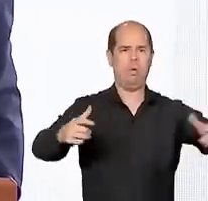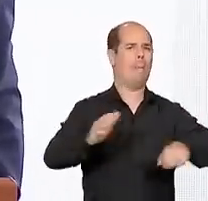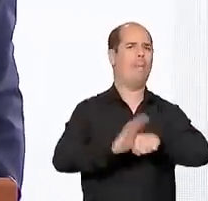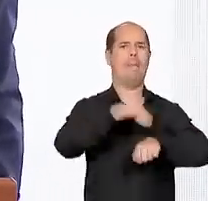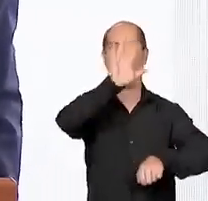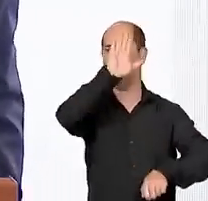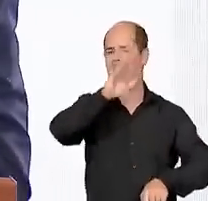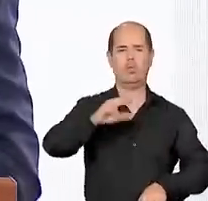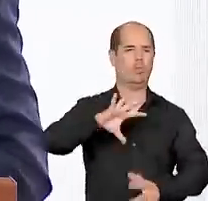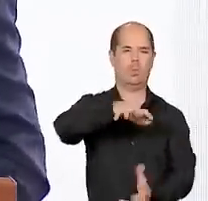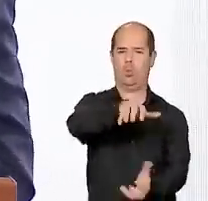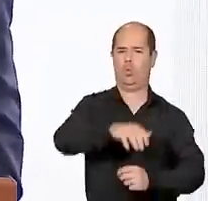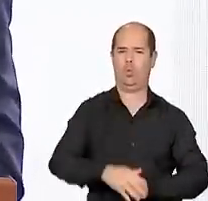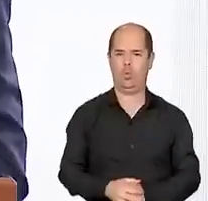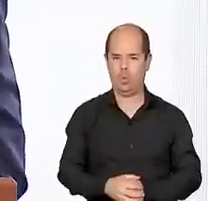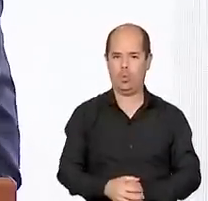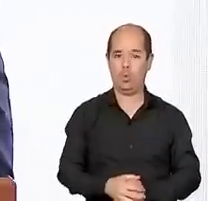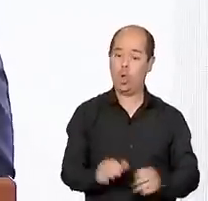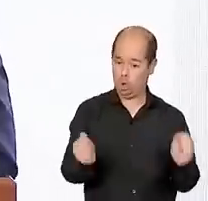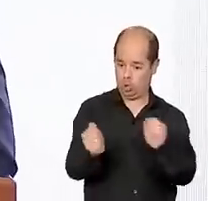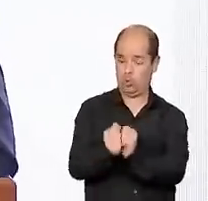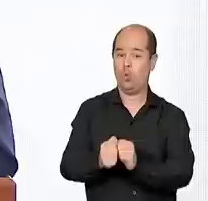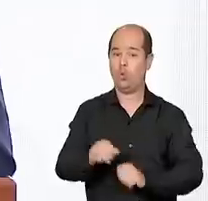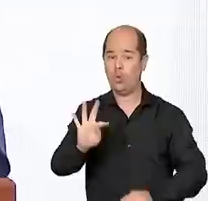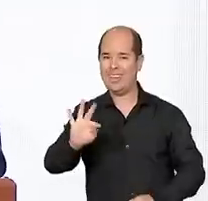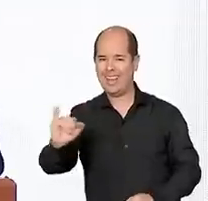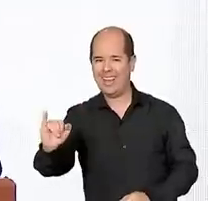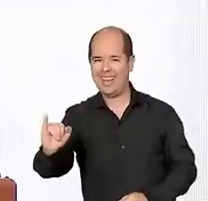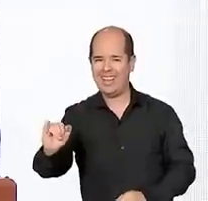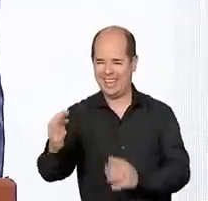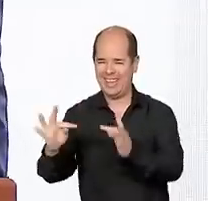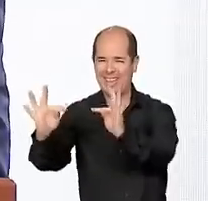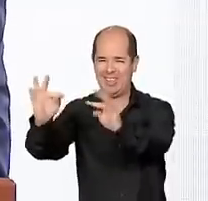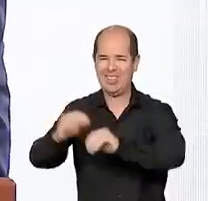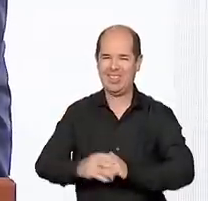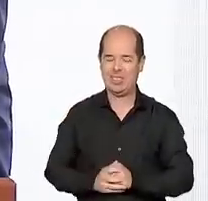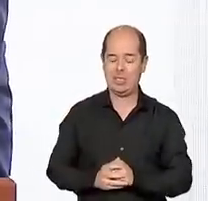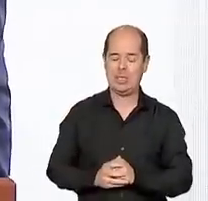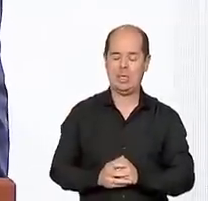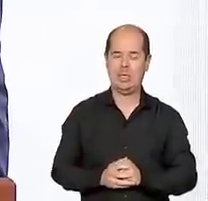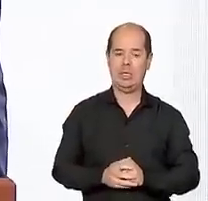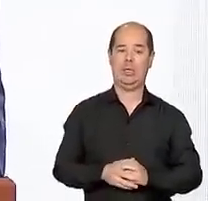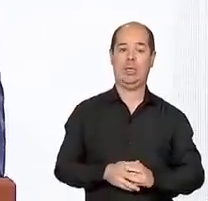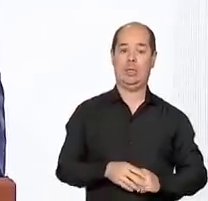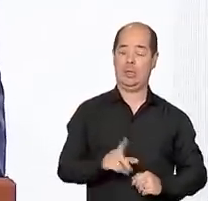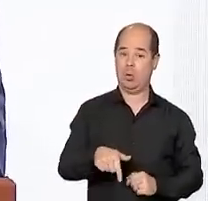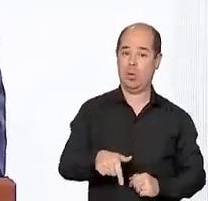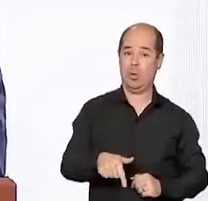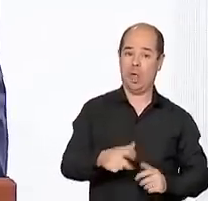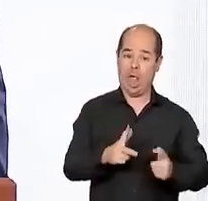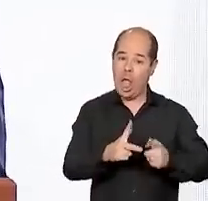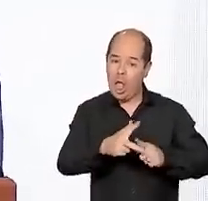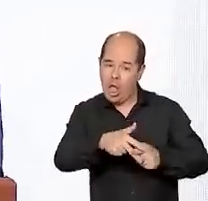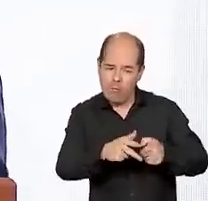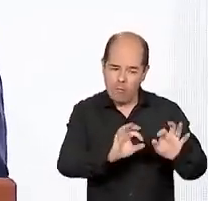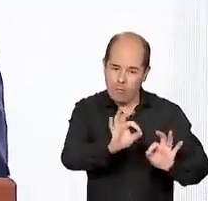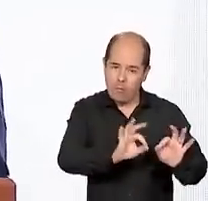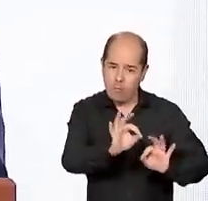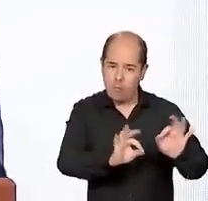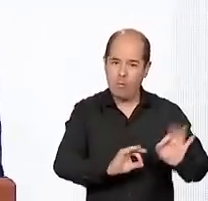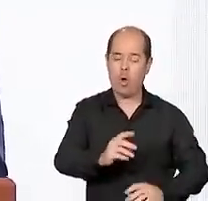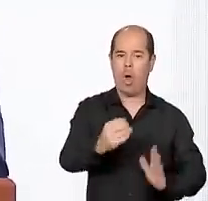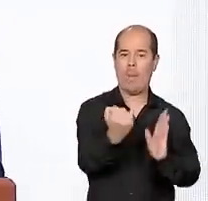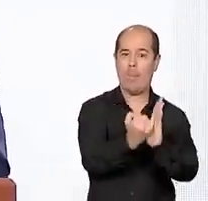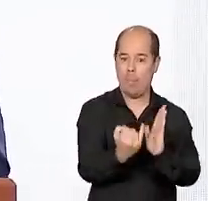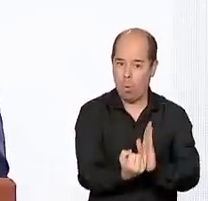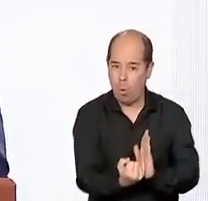da saúde. E o Brasil tem tudo para liderar esse trabalho. Reforma tributária vai ajudar a indústria, desonerar